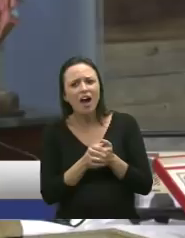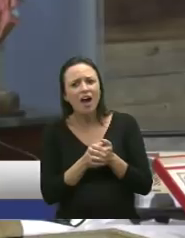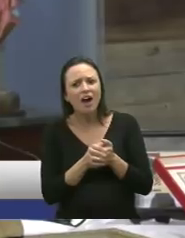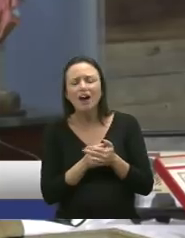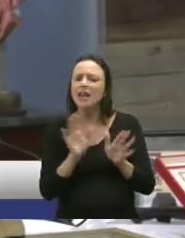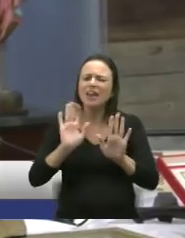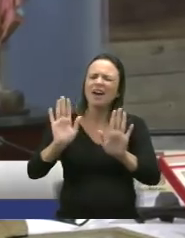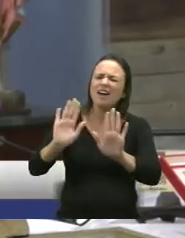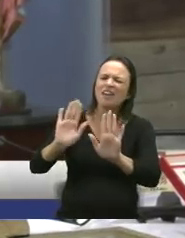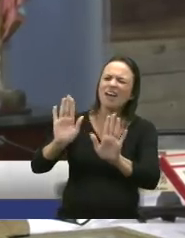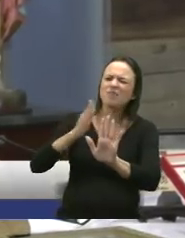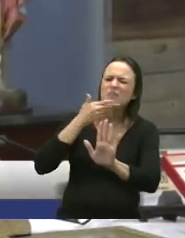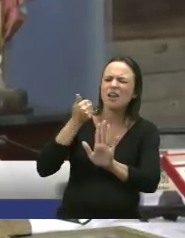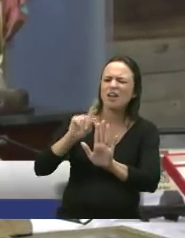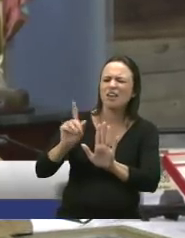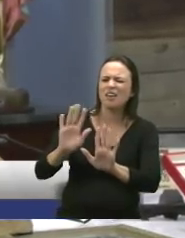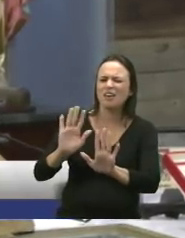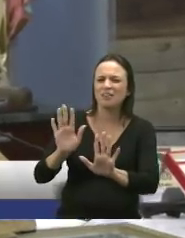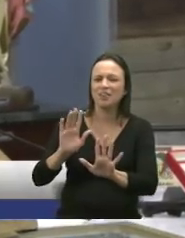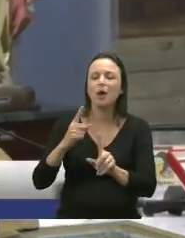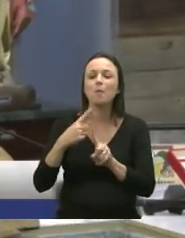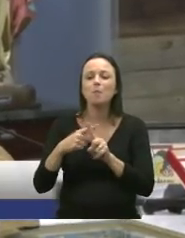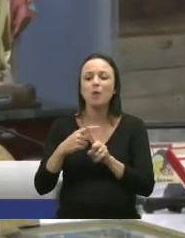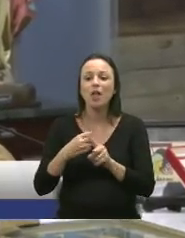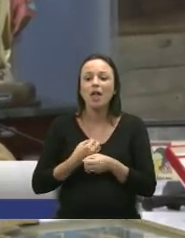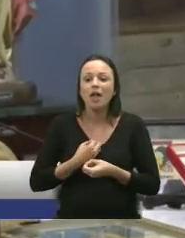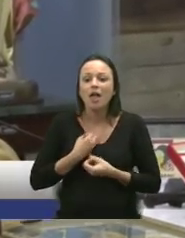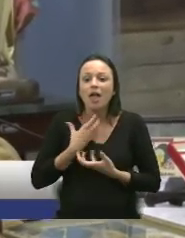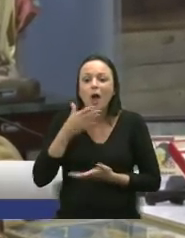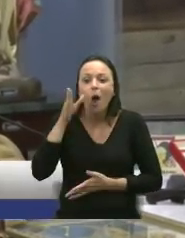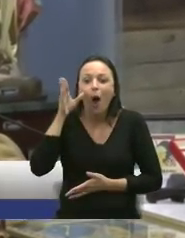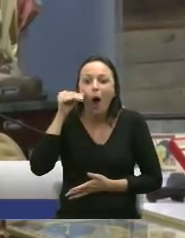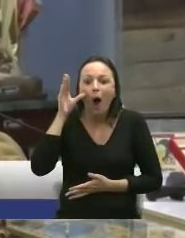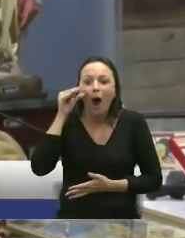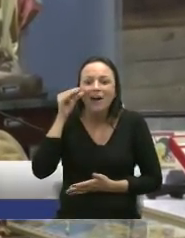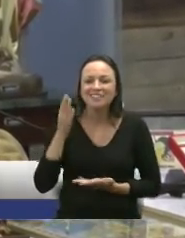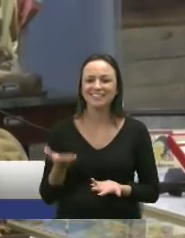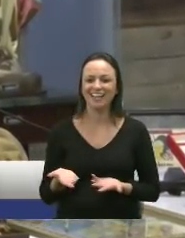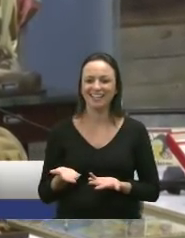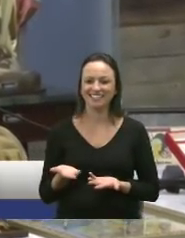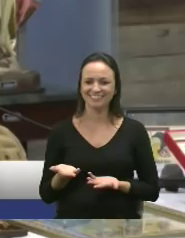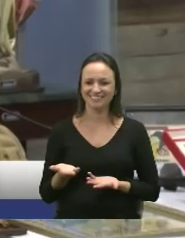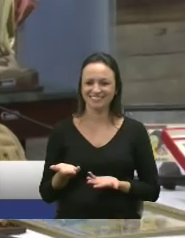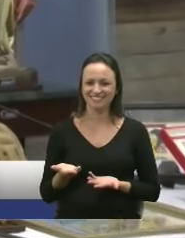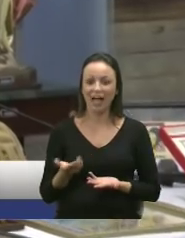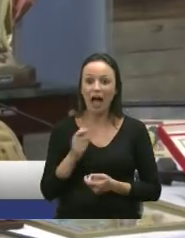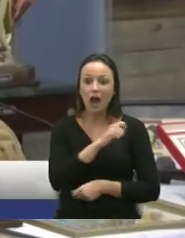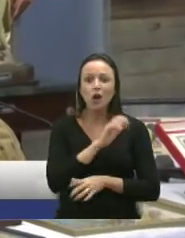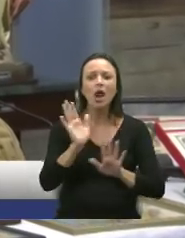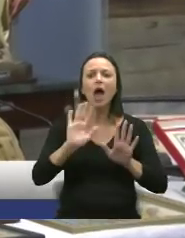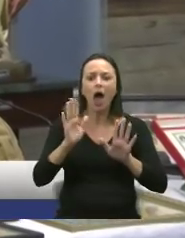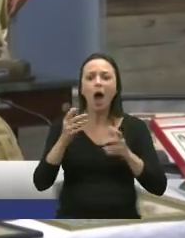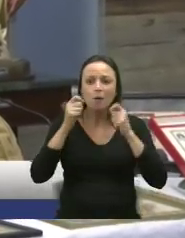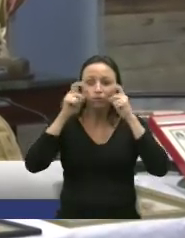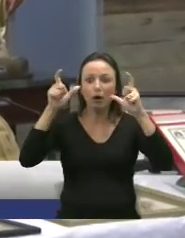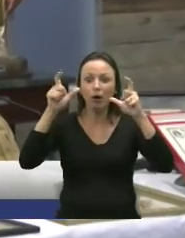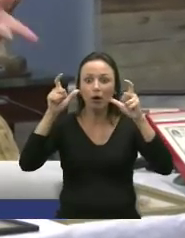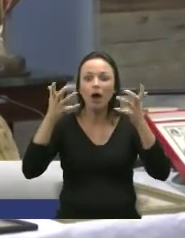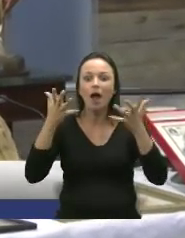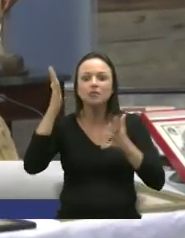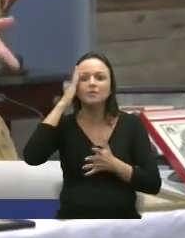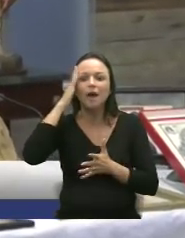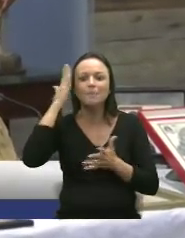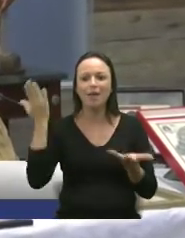que de repente é um nada. Entendeu? Mas faz o aluno acordar de novo, se despertar de novo,